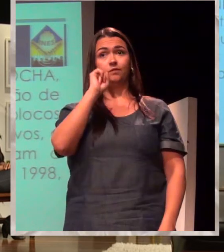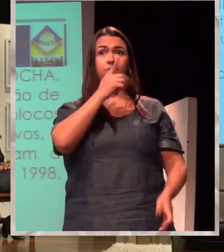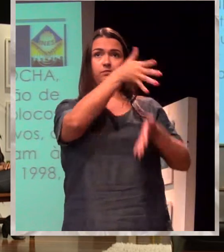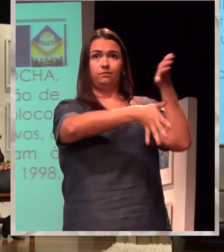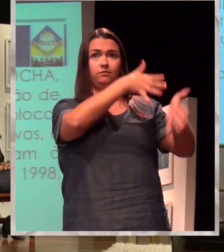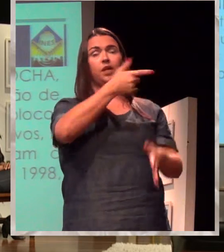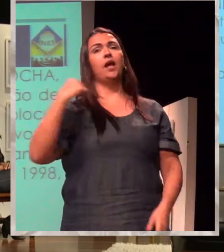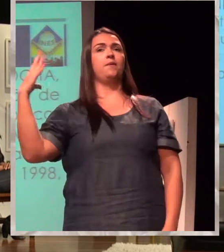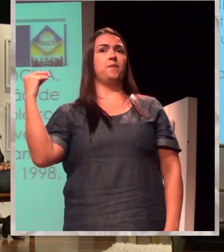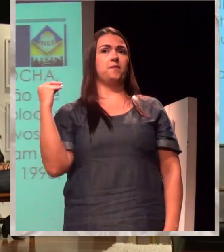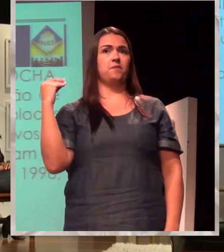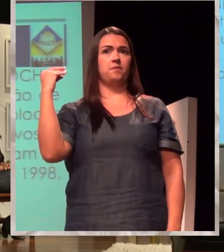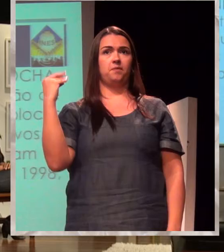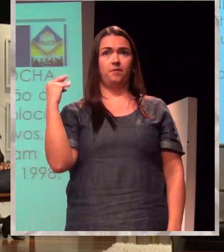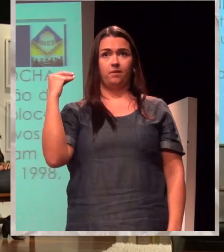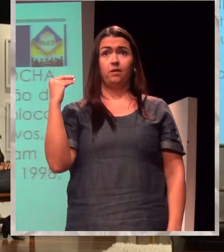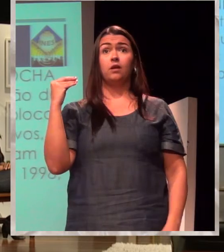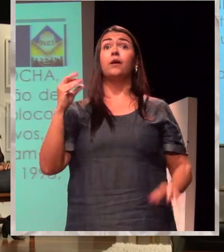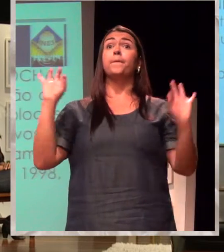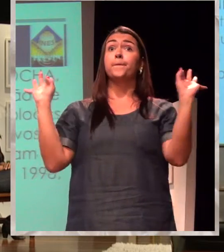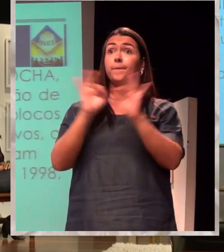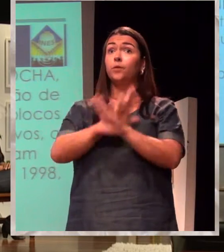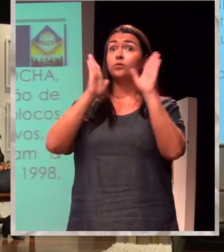depois seria colocado na